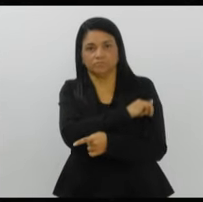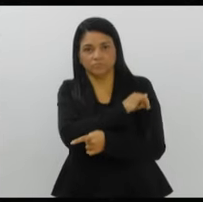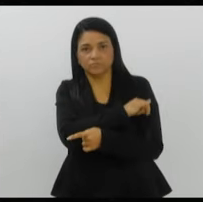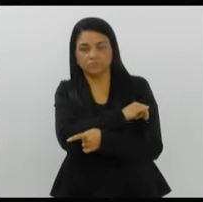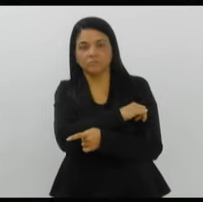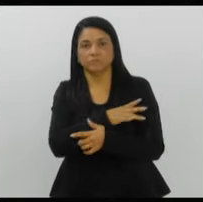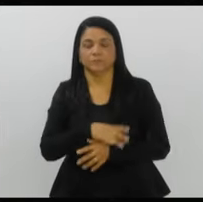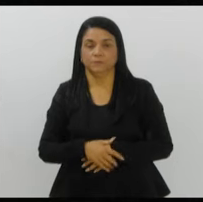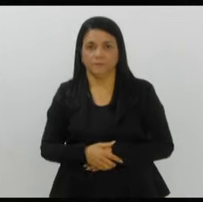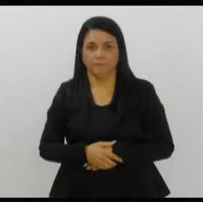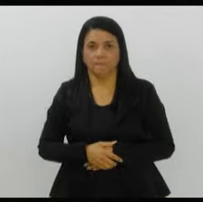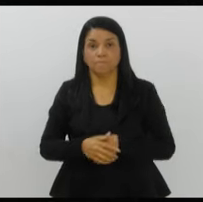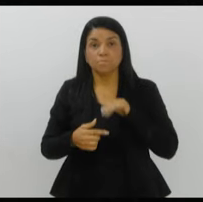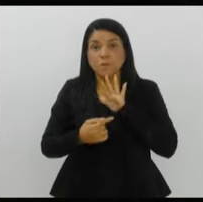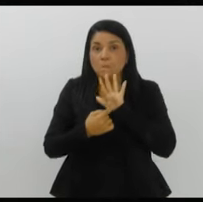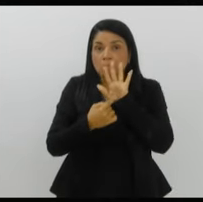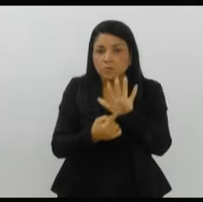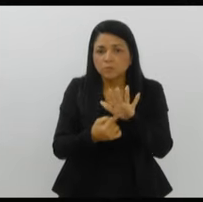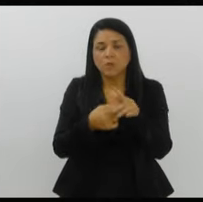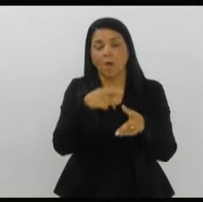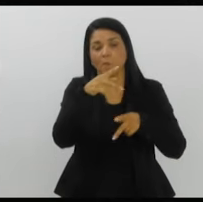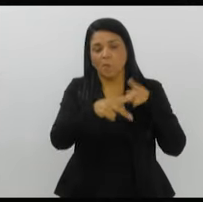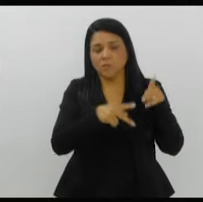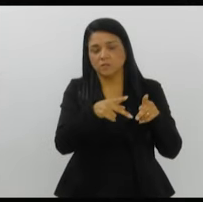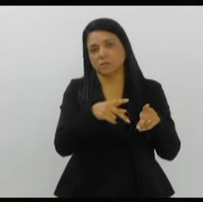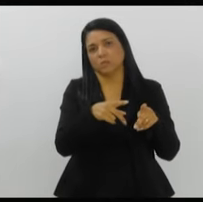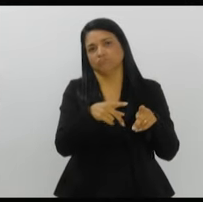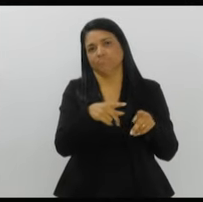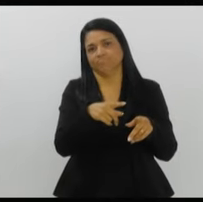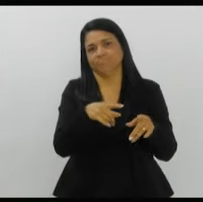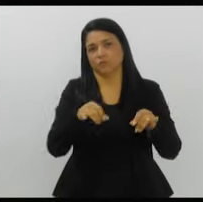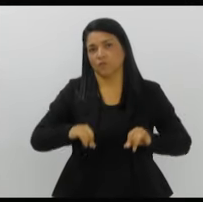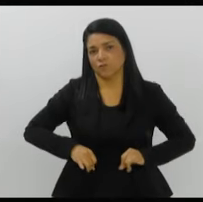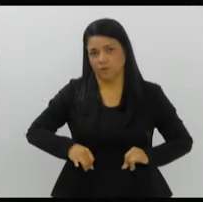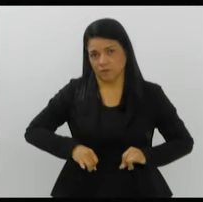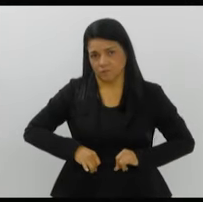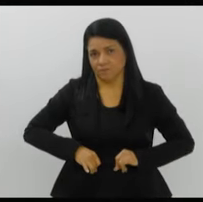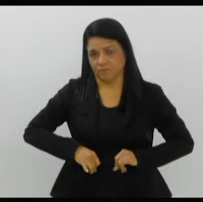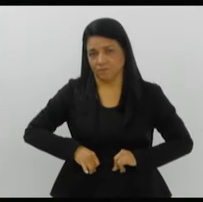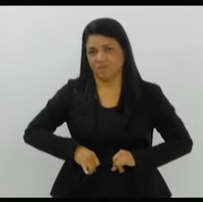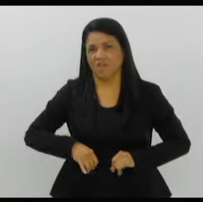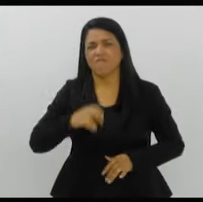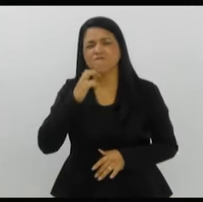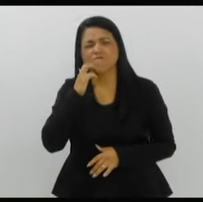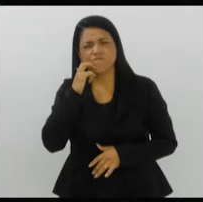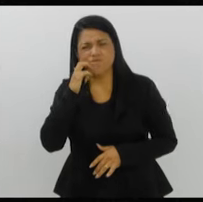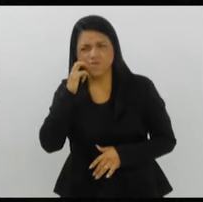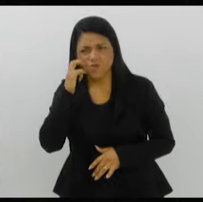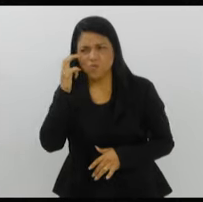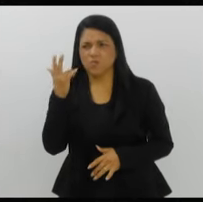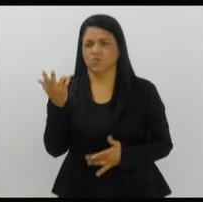tinha que ser. Mostrando o que a população vem passando. E é vergonhoso, senhor presidente. É vergonhoso.